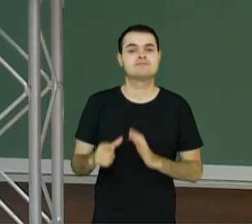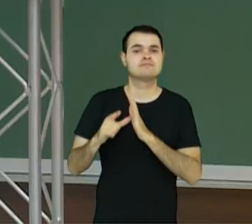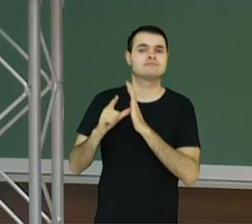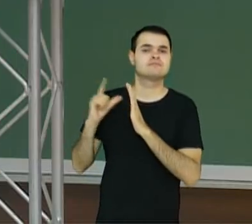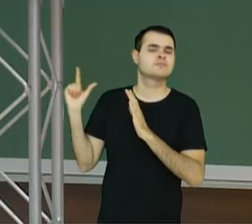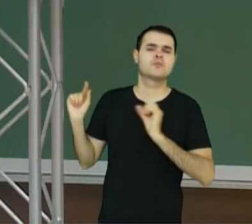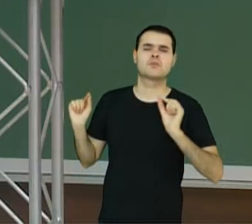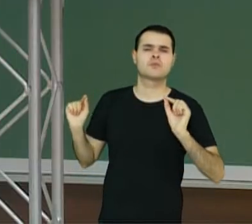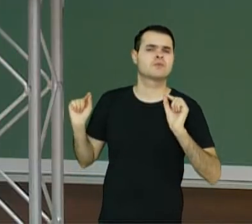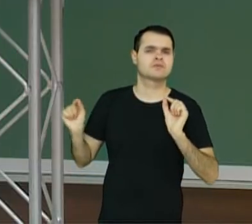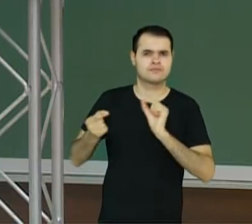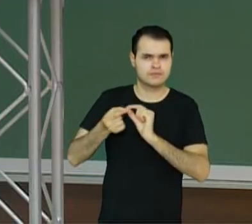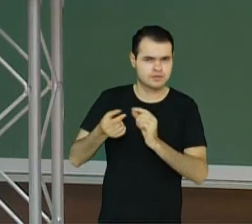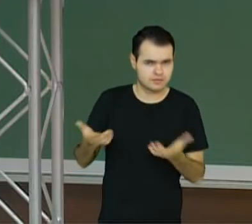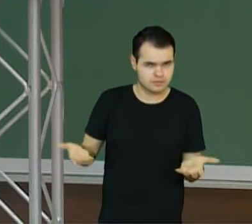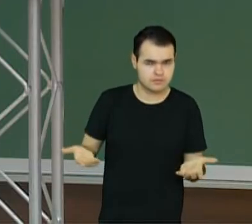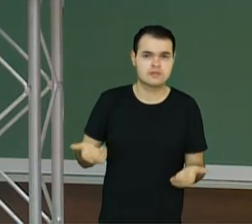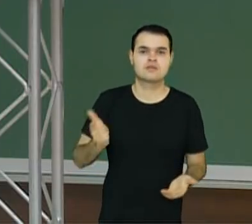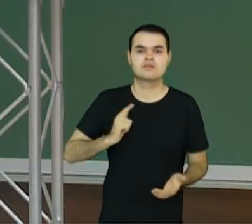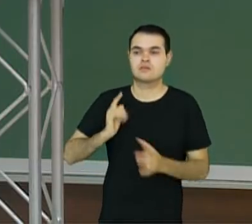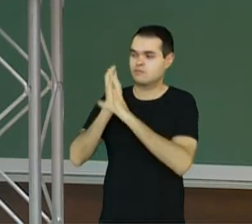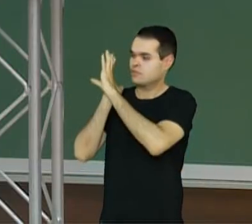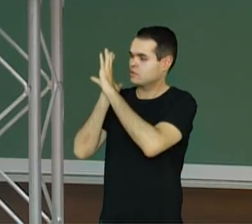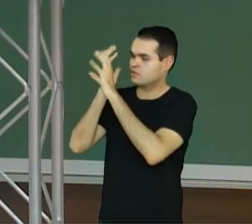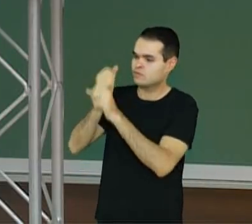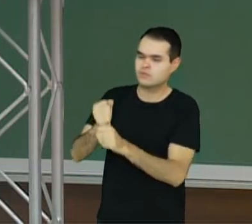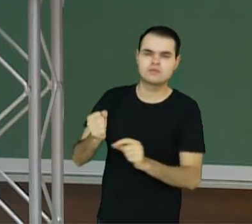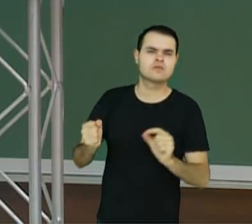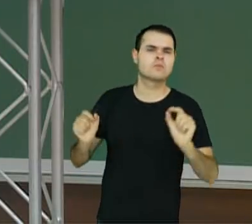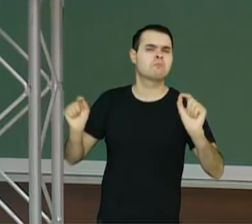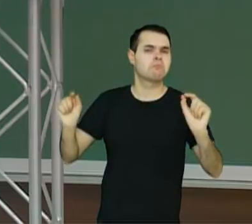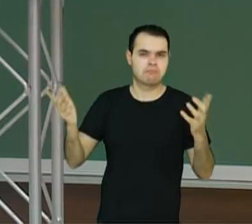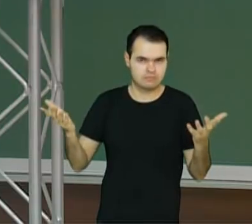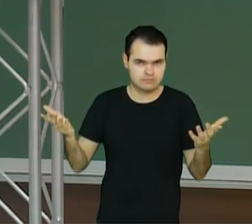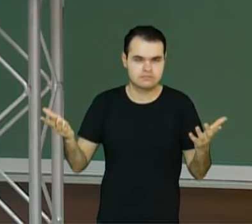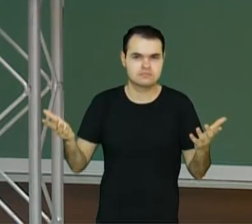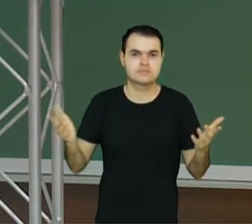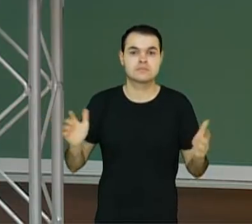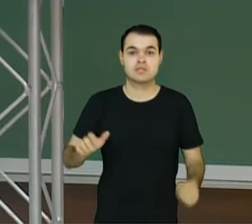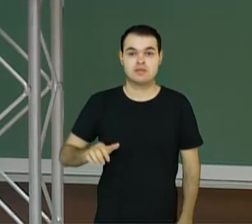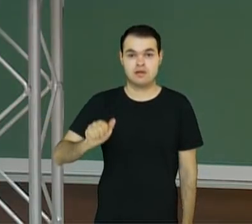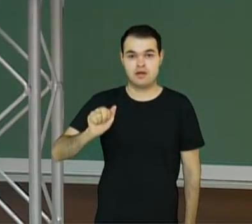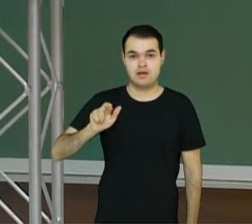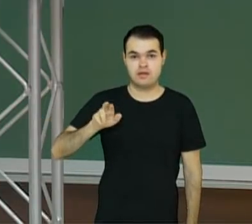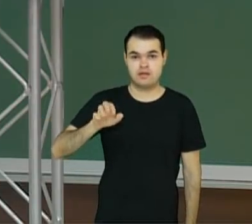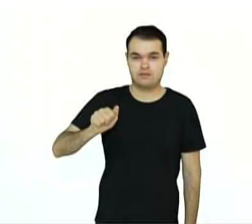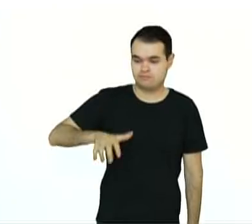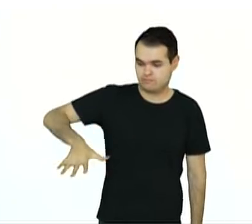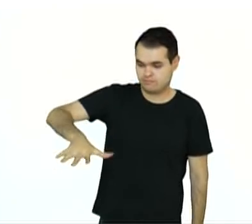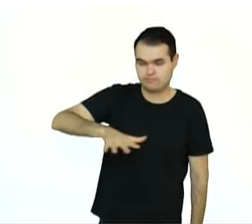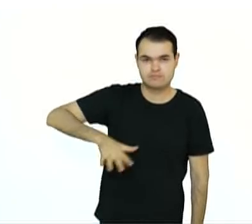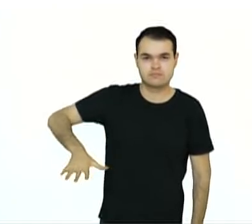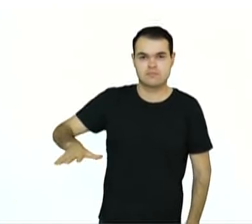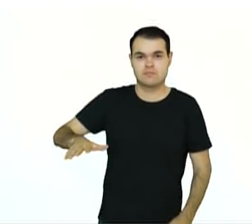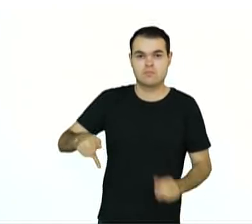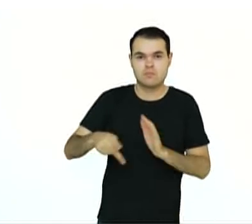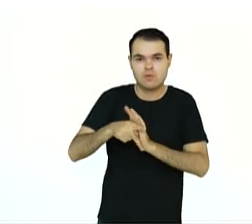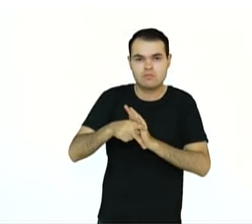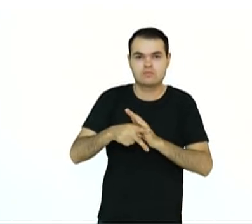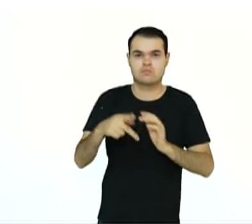Anteriormente, o que nós fizemos? Nós fizemos uma retomada. Retomada do quê? A área de polígonos e a área do círculo,